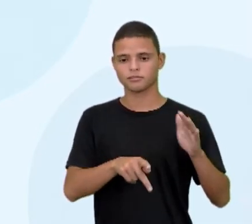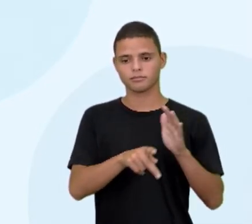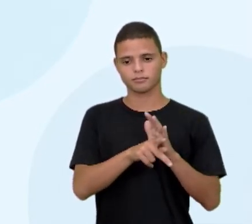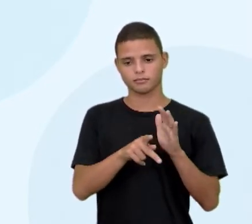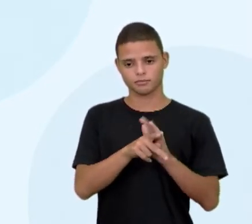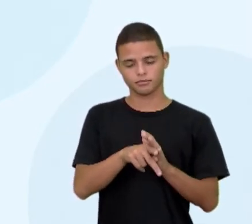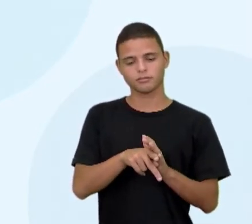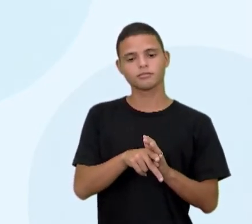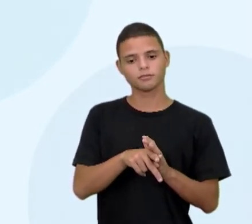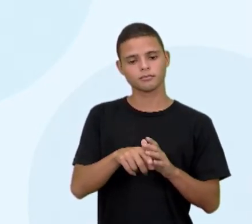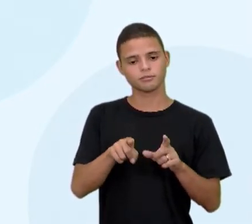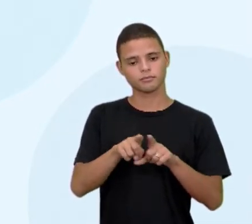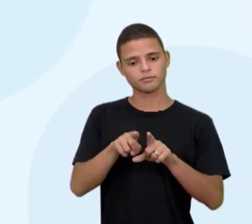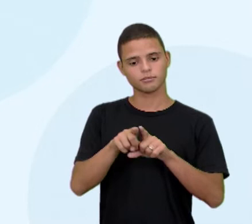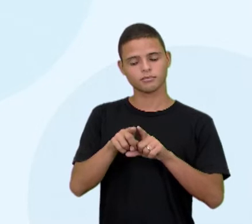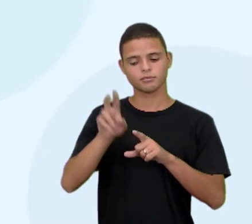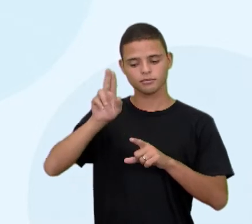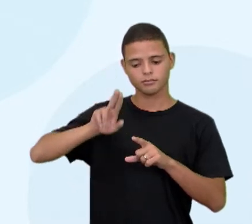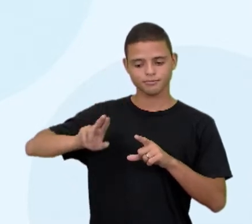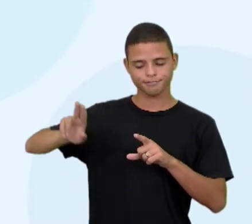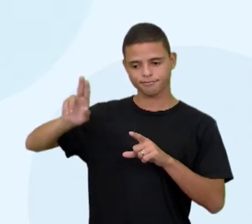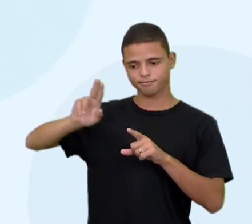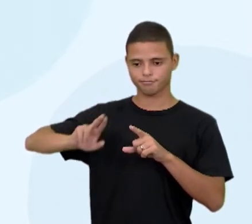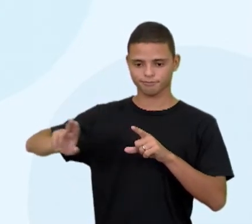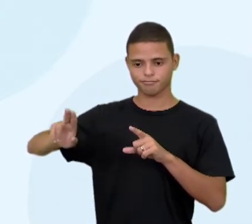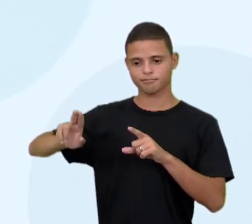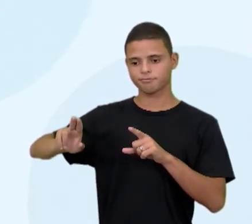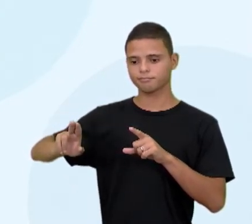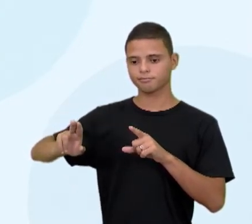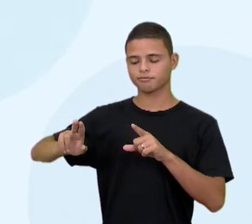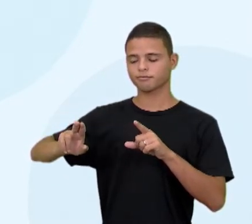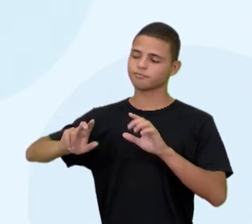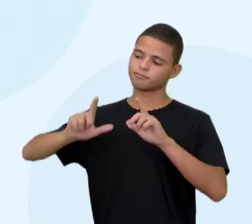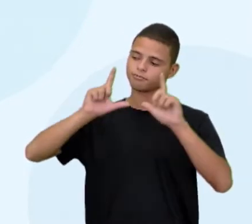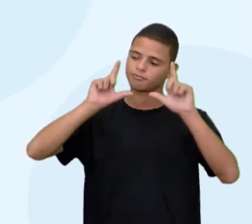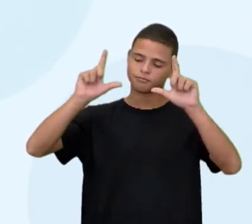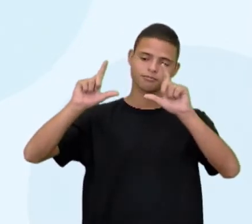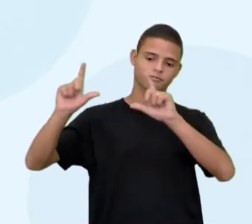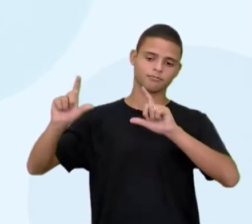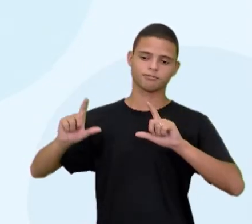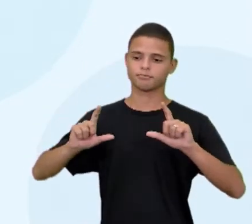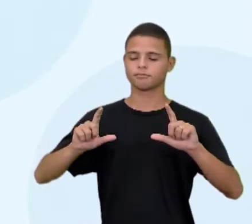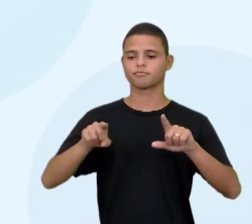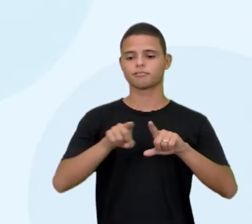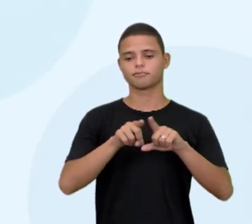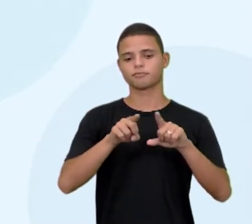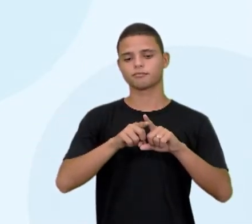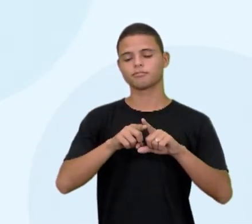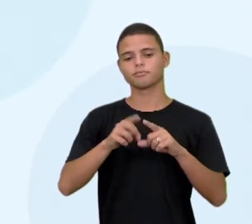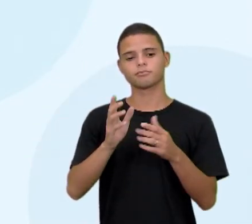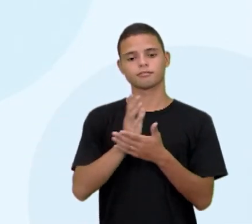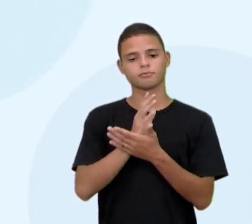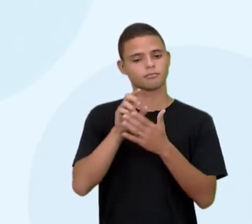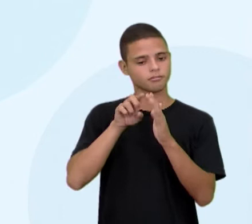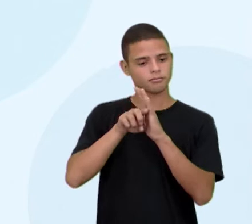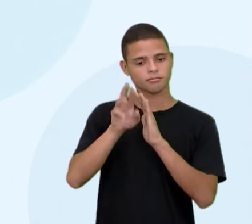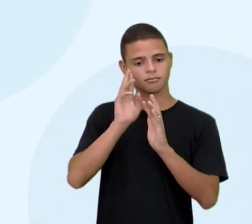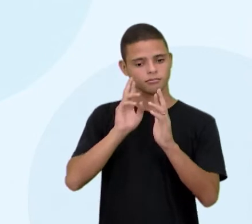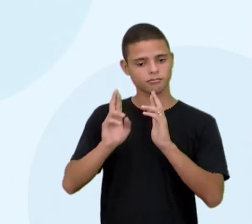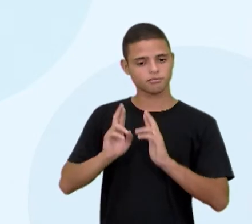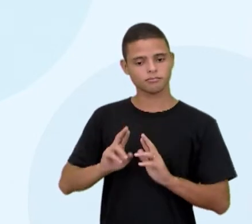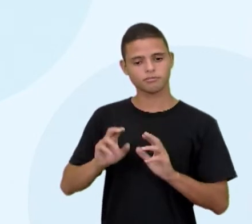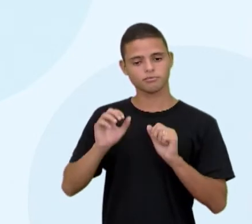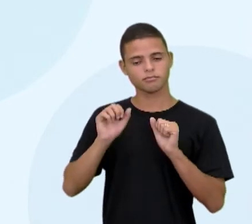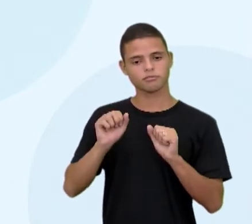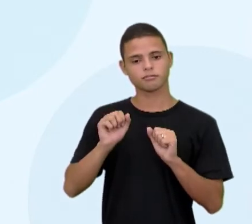redes sociais, explorando a charge e o cartoon, e responder as perguntas norteadoras da aula, ou seja, tudo que nós fizemos aqui você